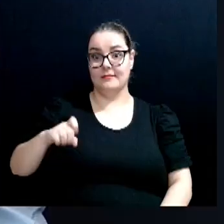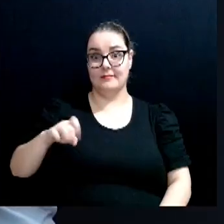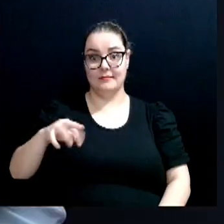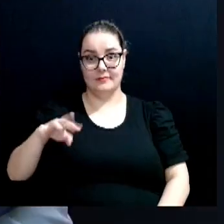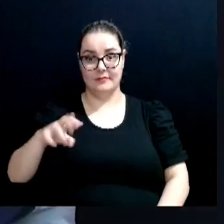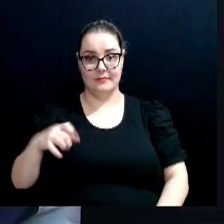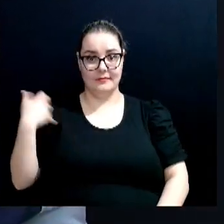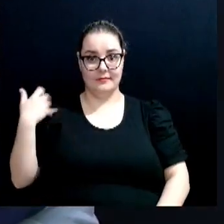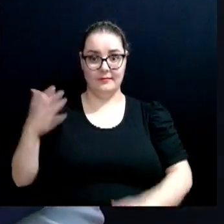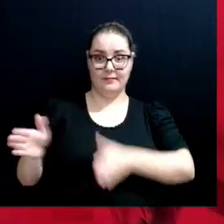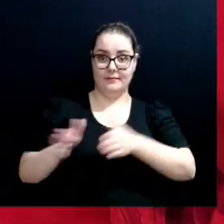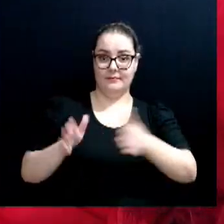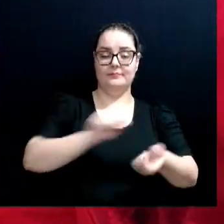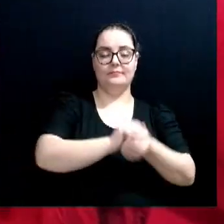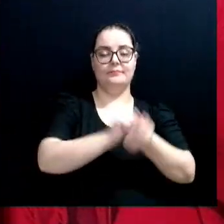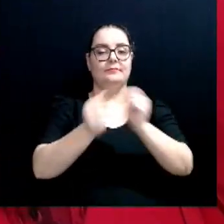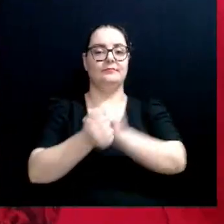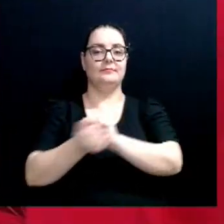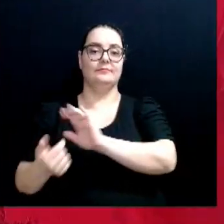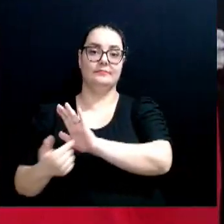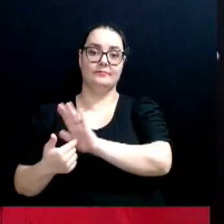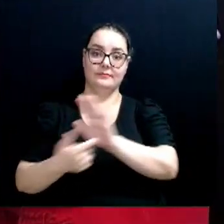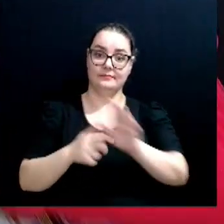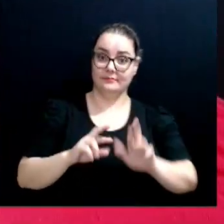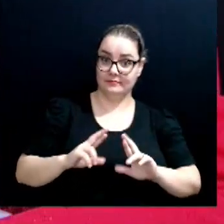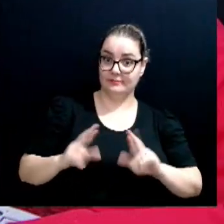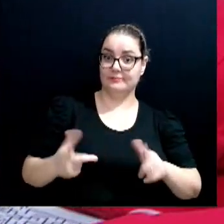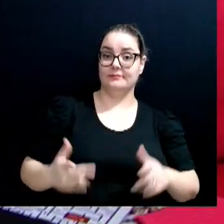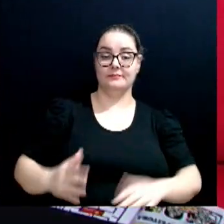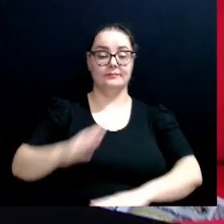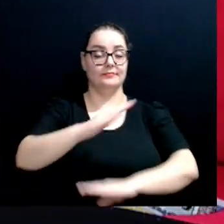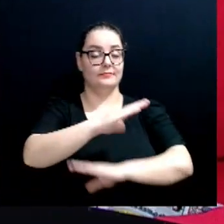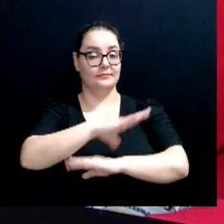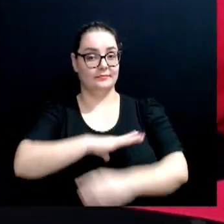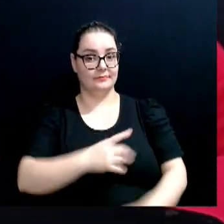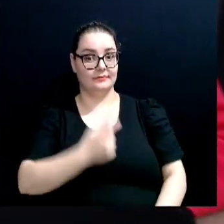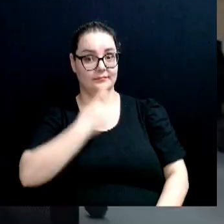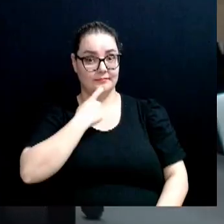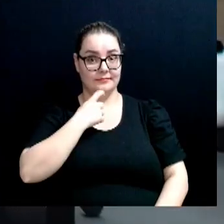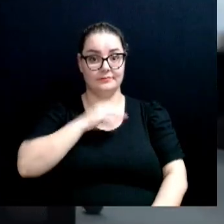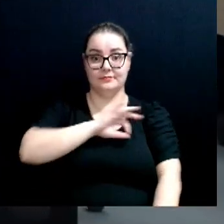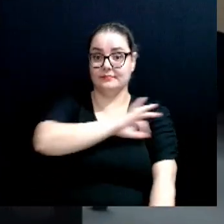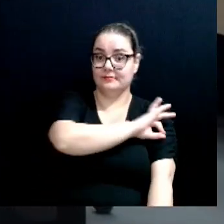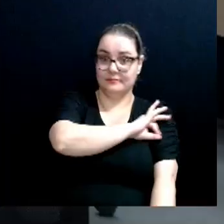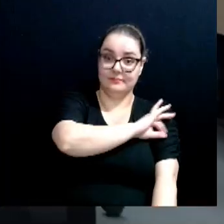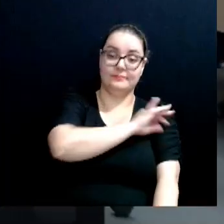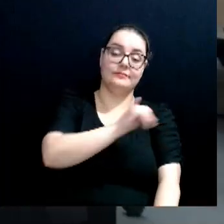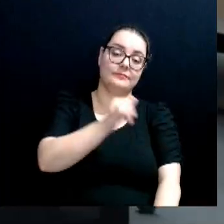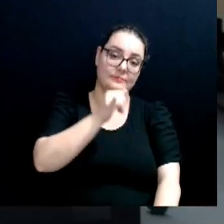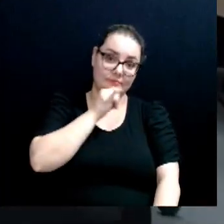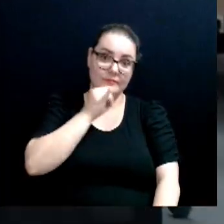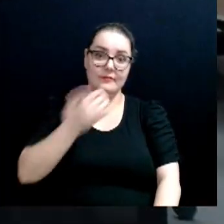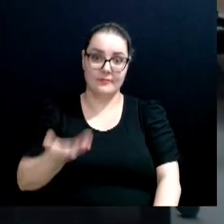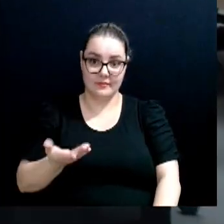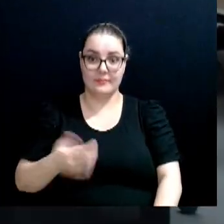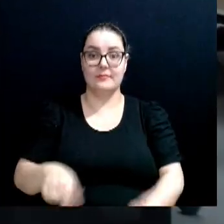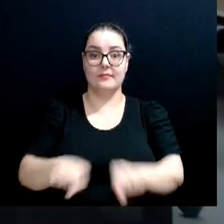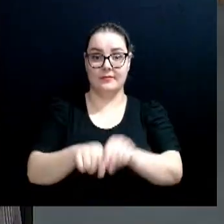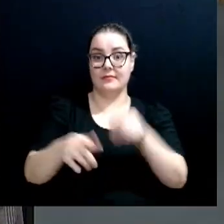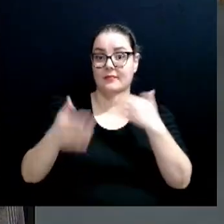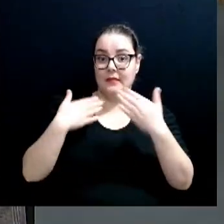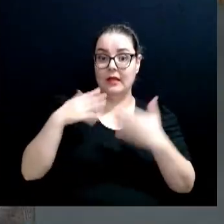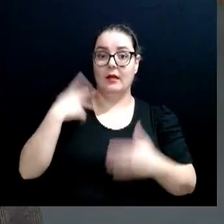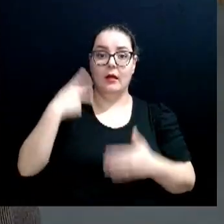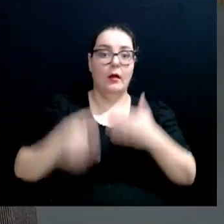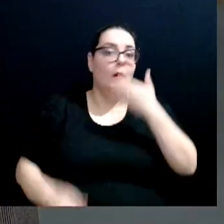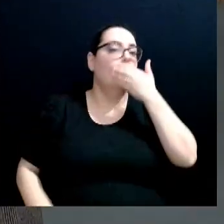que mostra a diferença entre a Câmara Municipal e a Prefeitura, por exemplo, além de um bate-papo com os parlamentares.